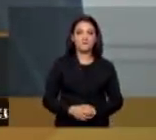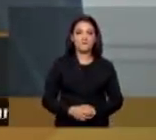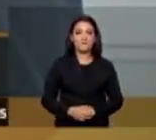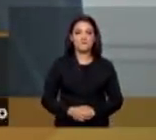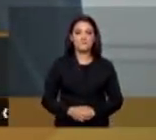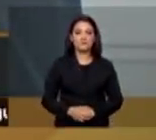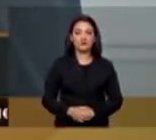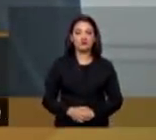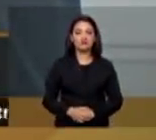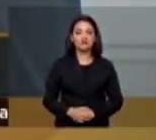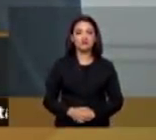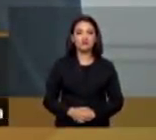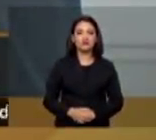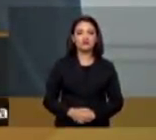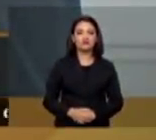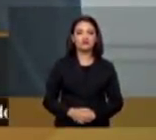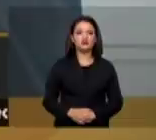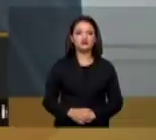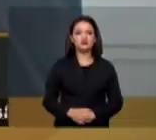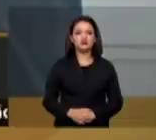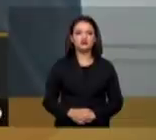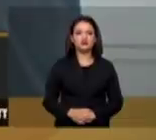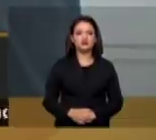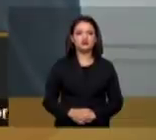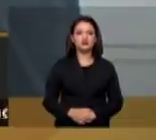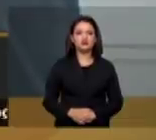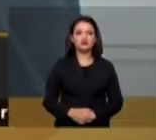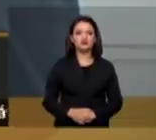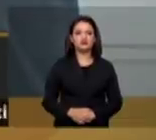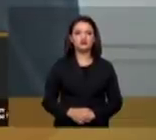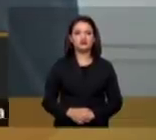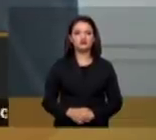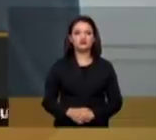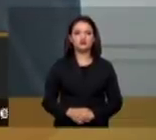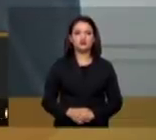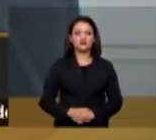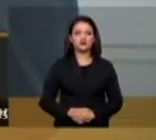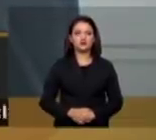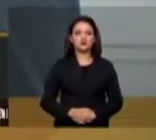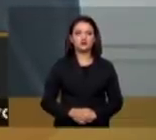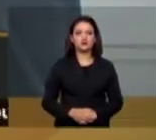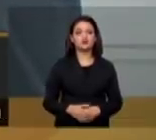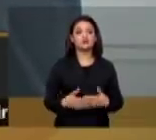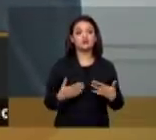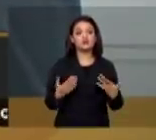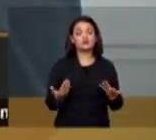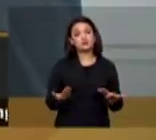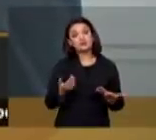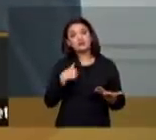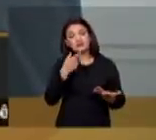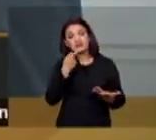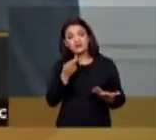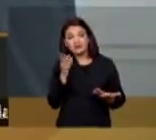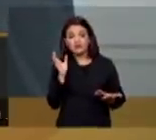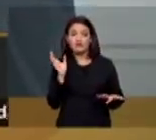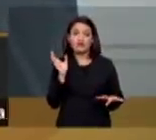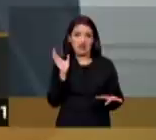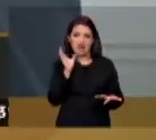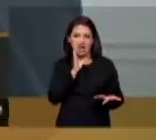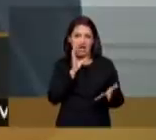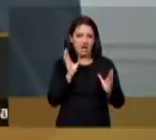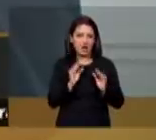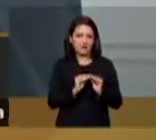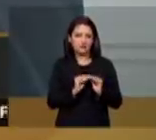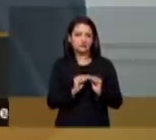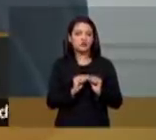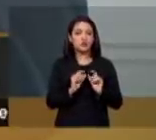Presidente, eu que suscitei uma posição divergente. Então, eu, em rápidas palavras, gostaria de dizer, em primeiro lugar, que